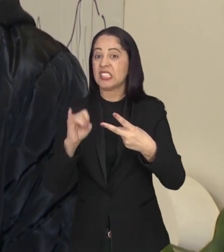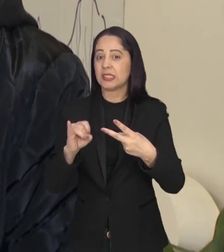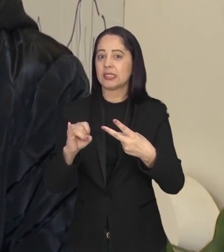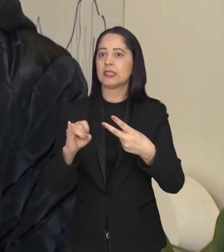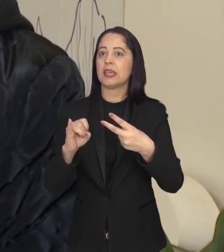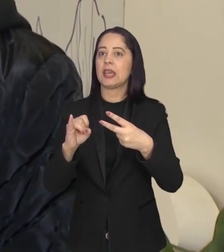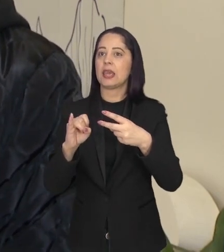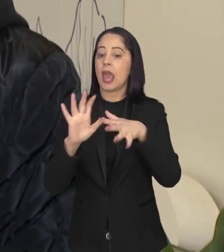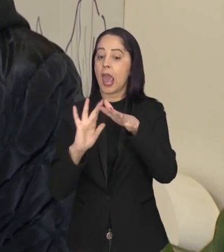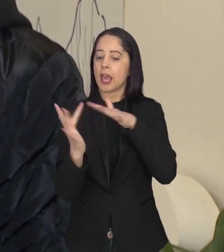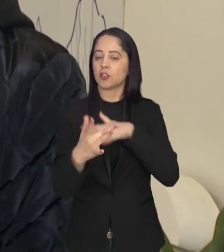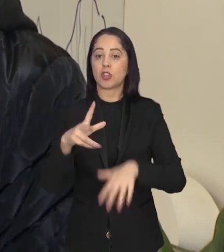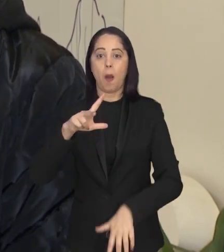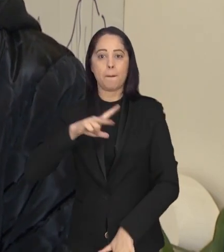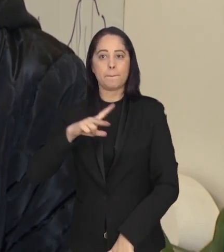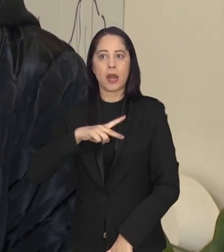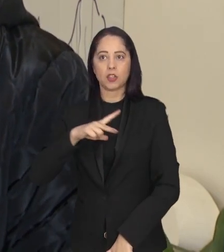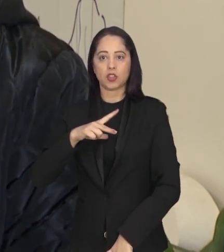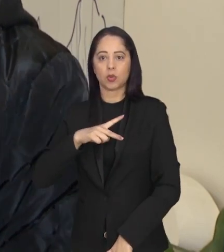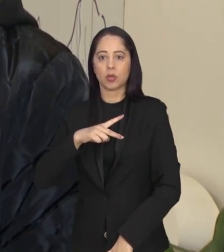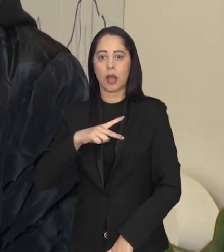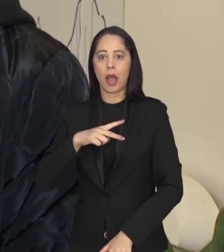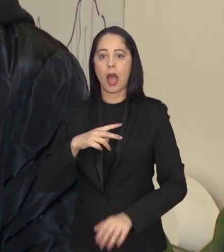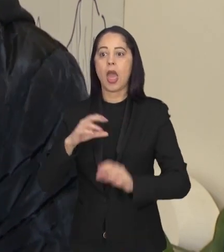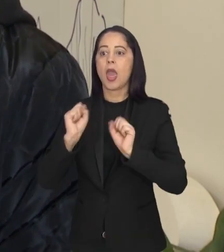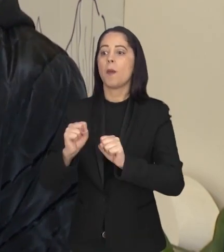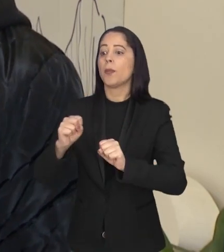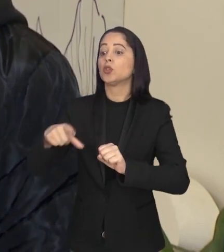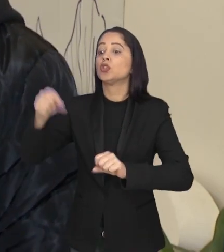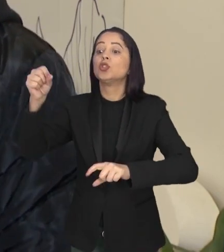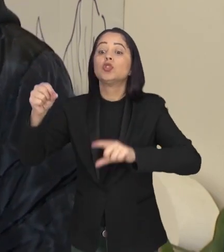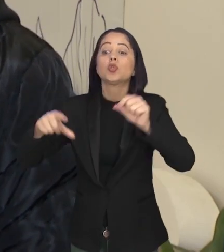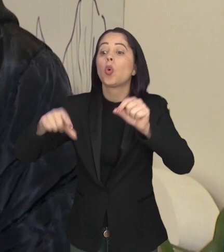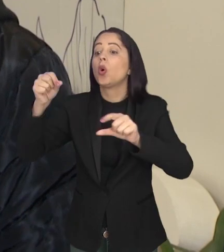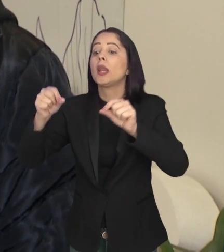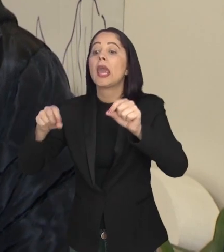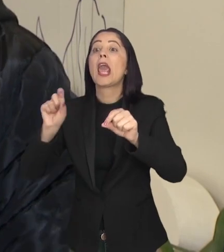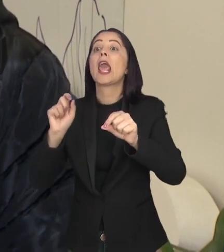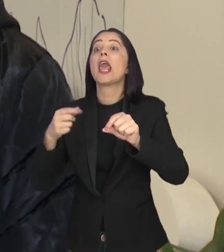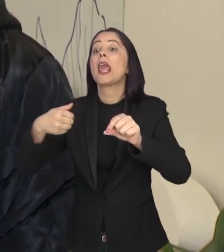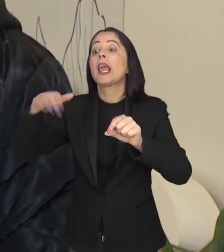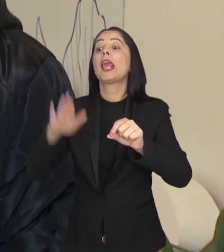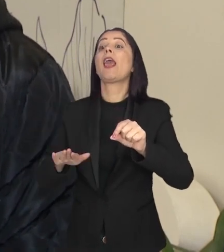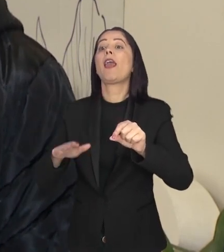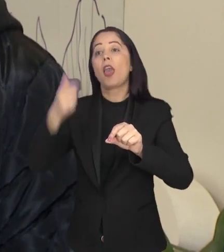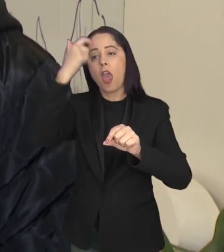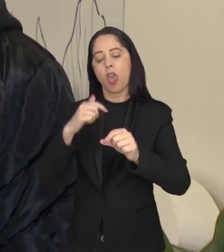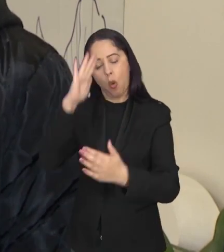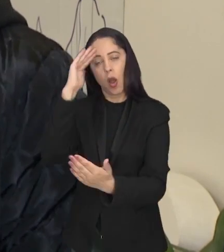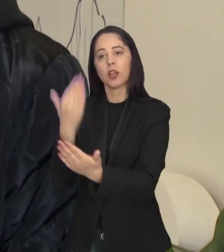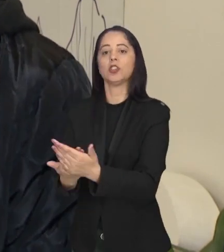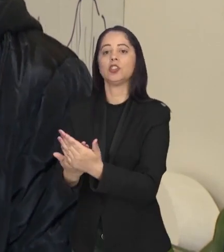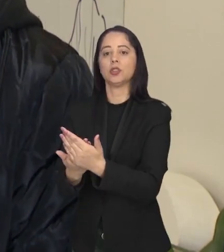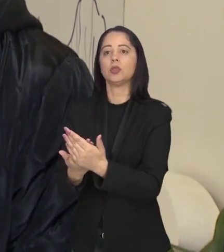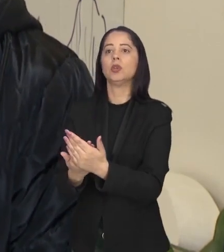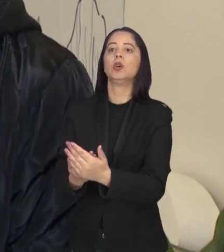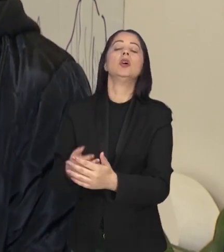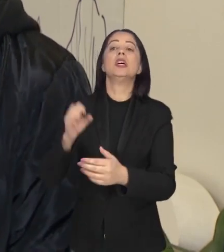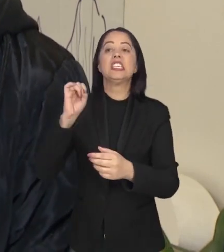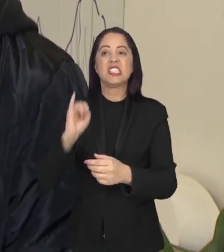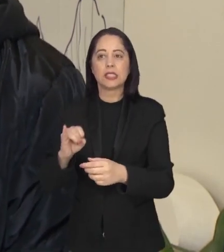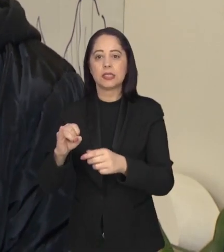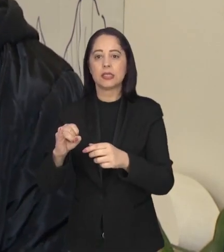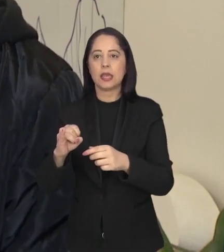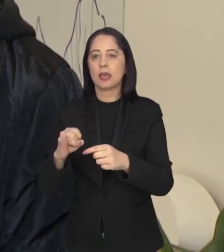tenho uma rede privada, eu tenho que restringir que nessa rede só pode ter acesso aquelas pessoas de confiança. Então, um perfil